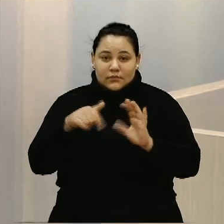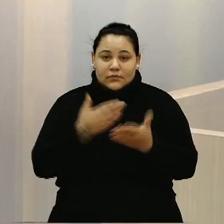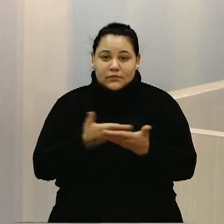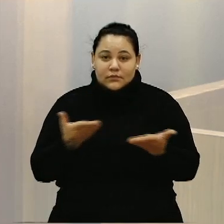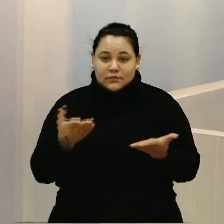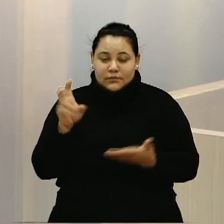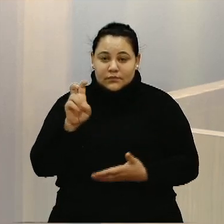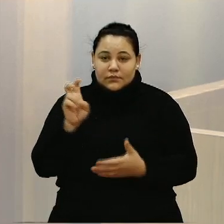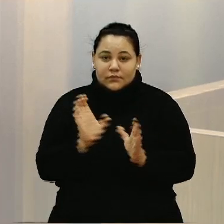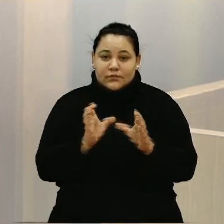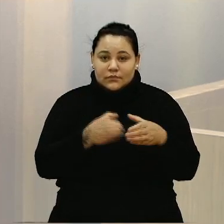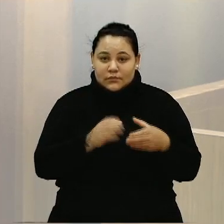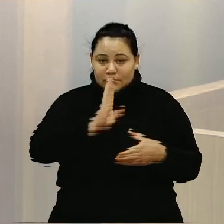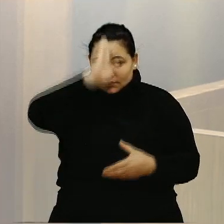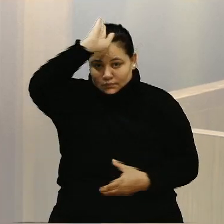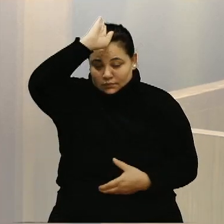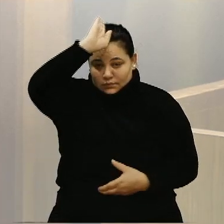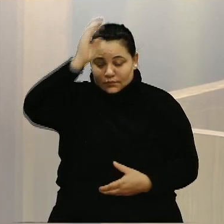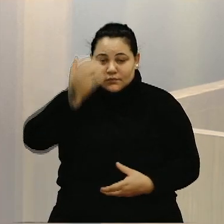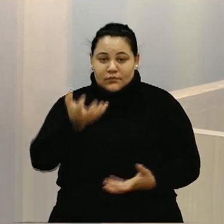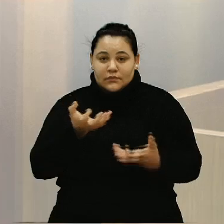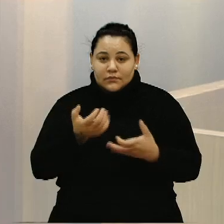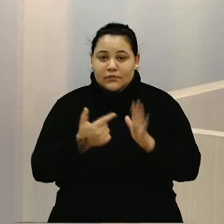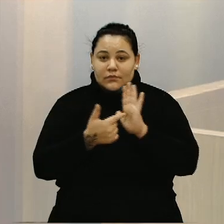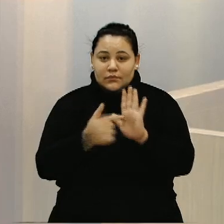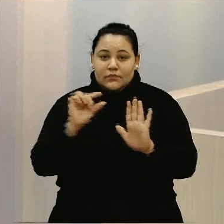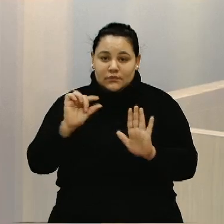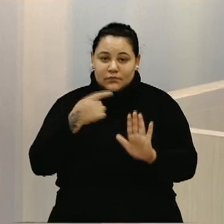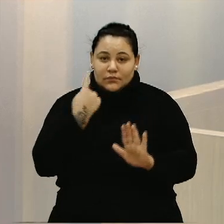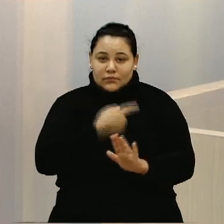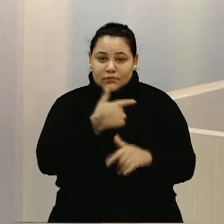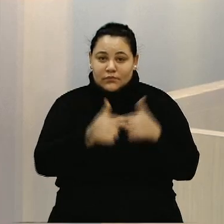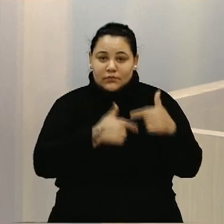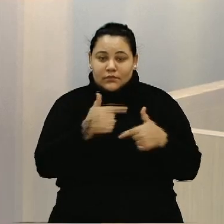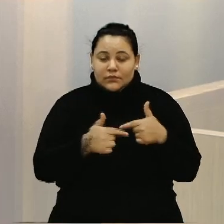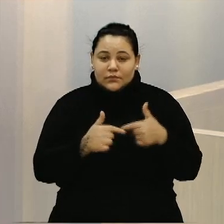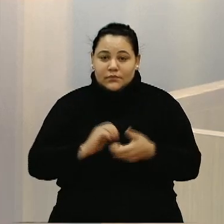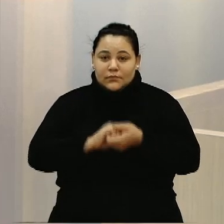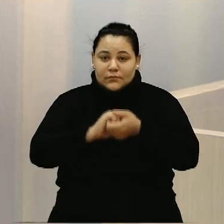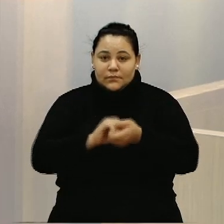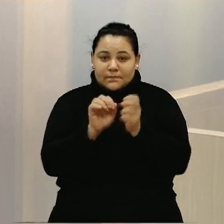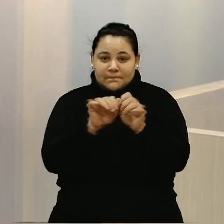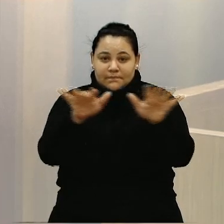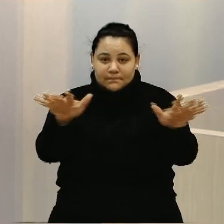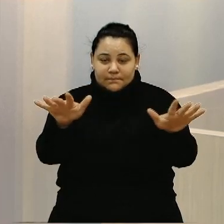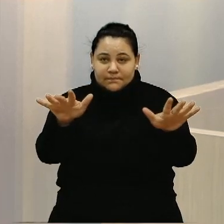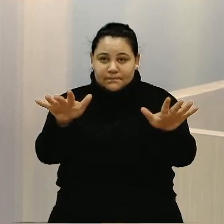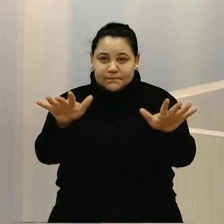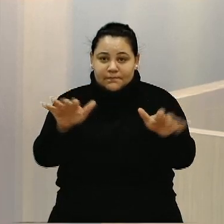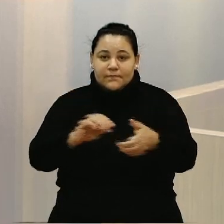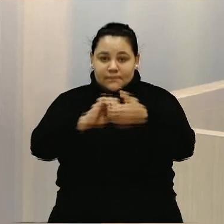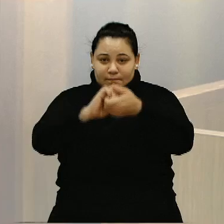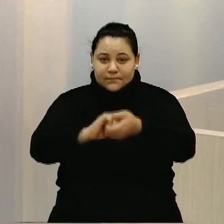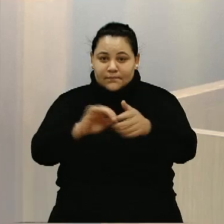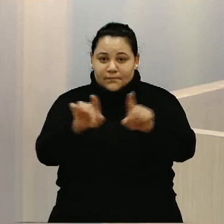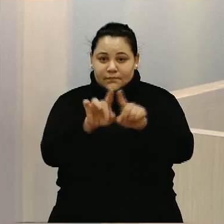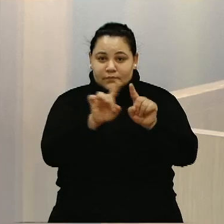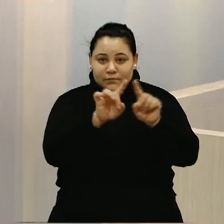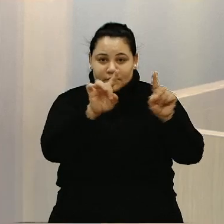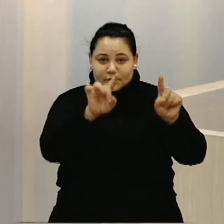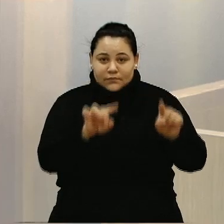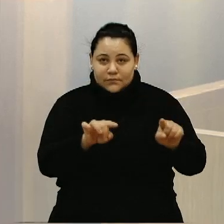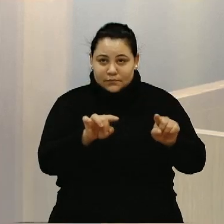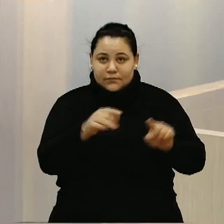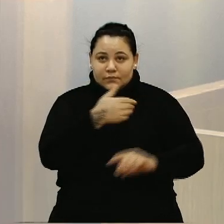que os bombeiros militares vivem e fazem em Caxias do Sul. Ao saudar todos os vereadores, saúdo também os servidores dessa casa, os